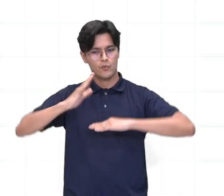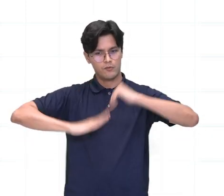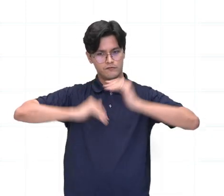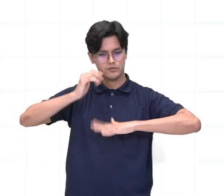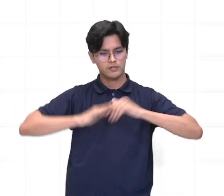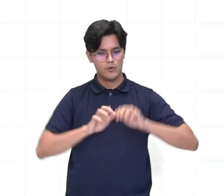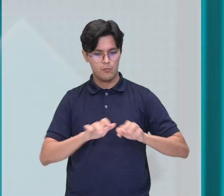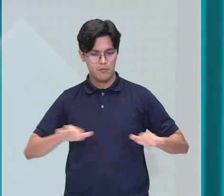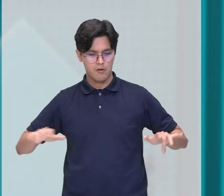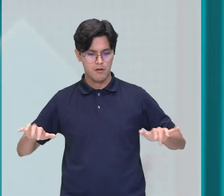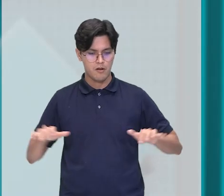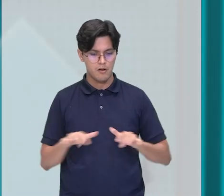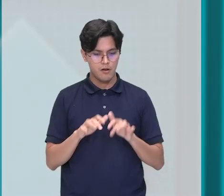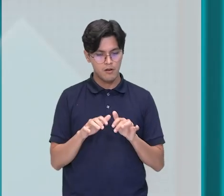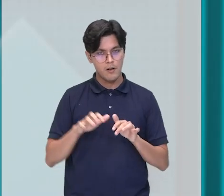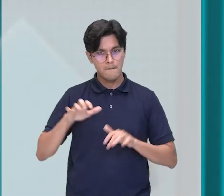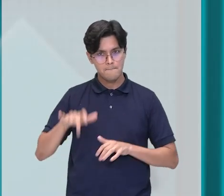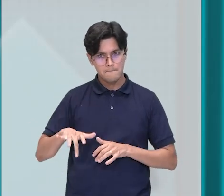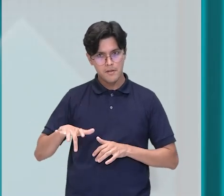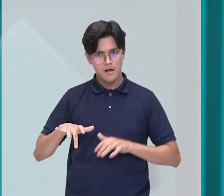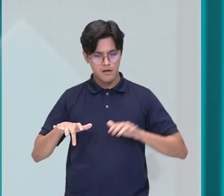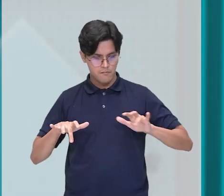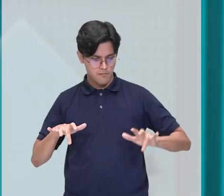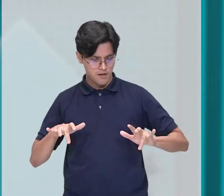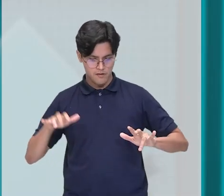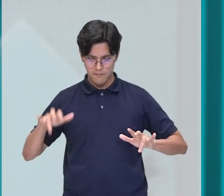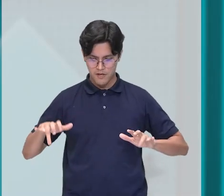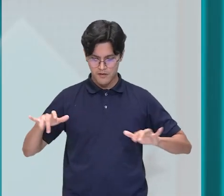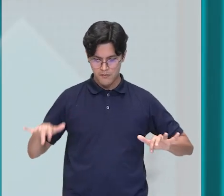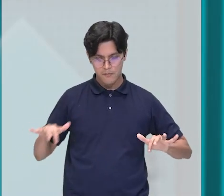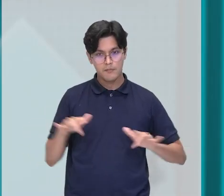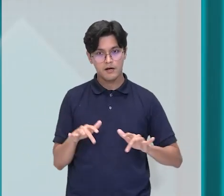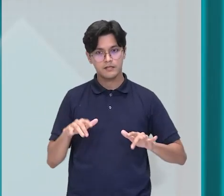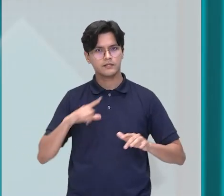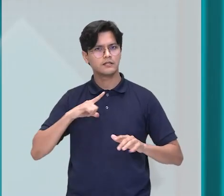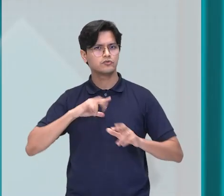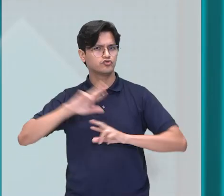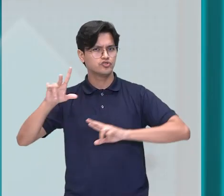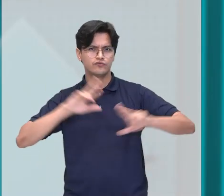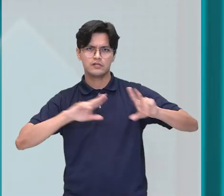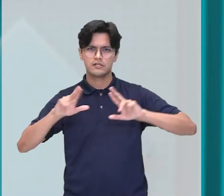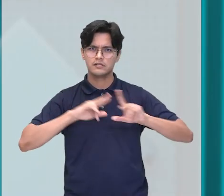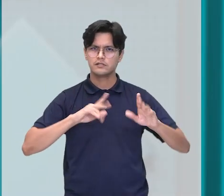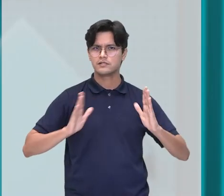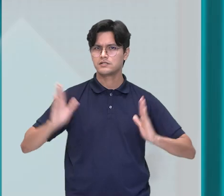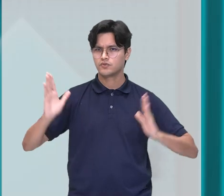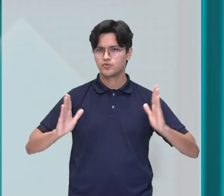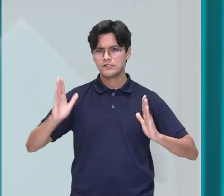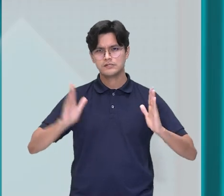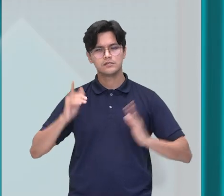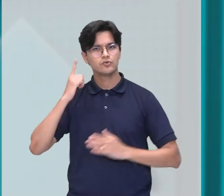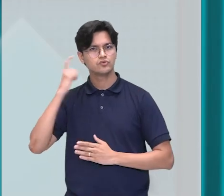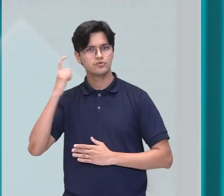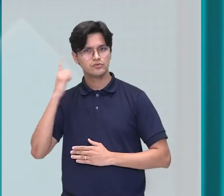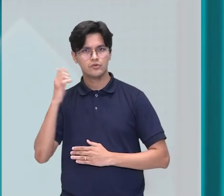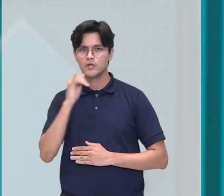Então, podemos definir também um som curto, por exemplo, um estalo. Ele é